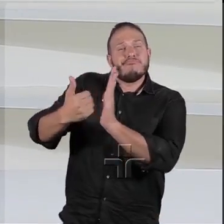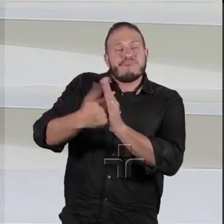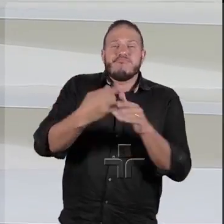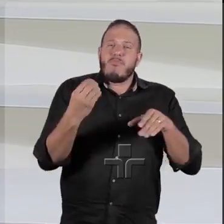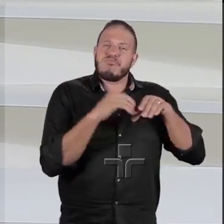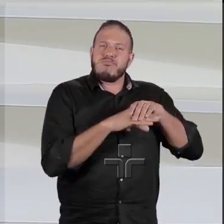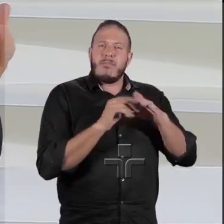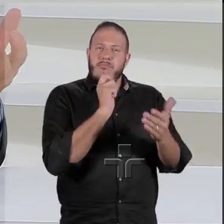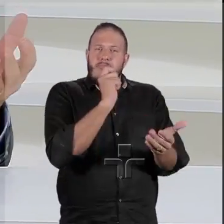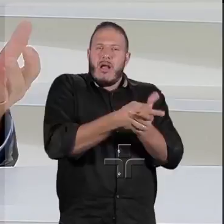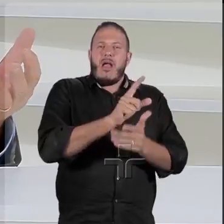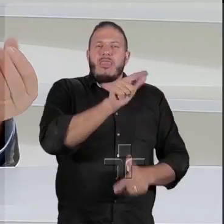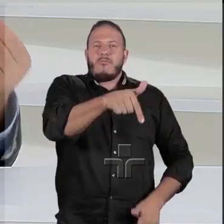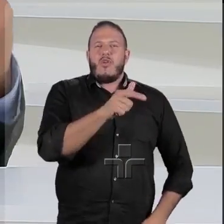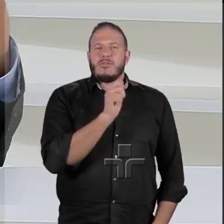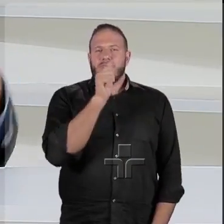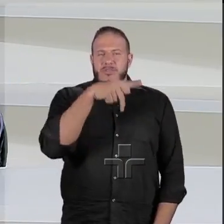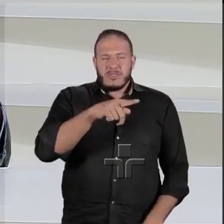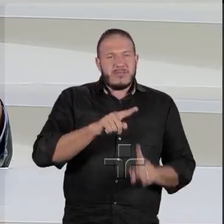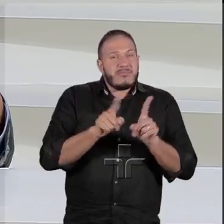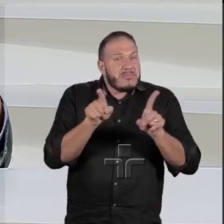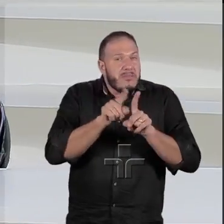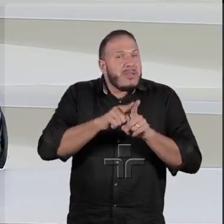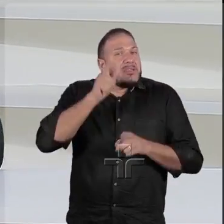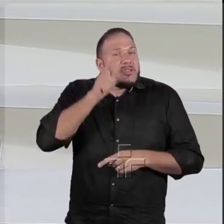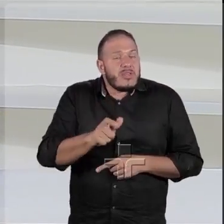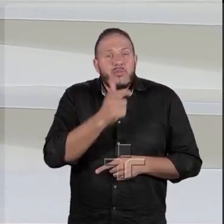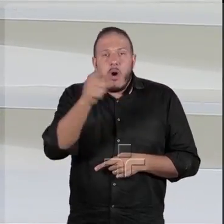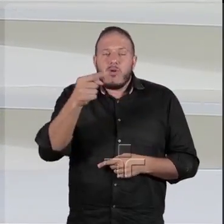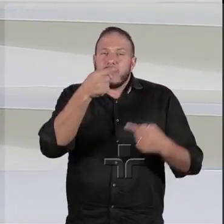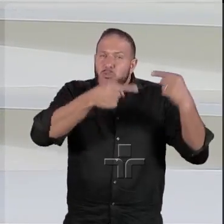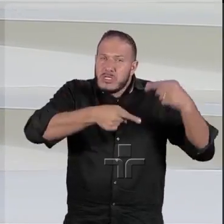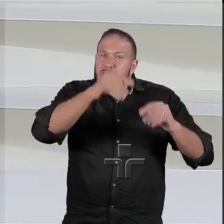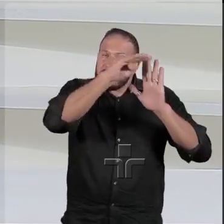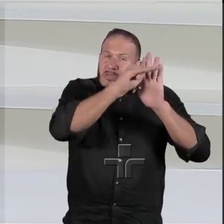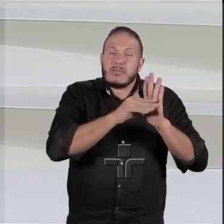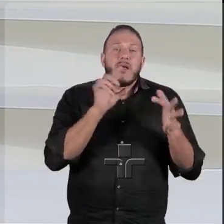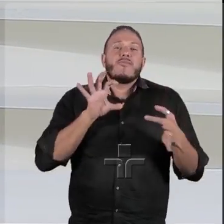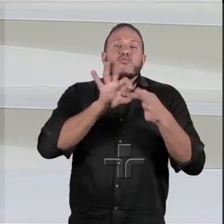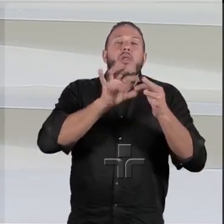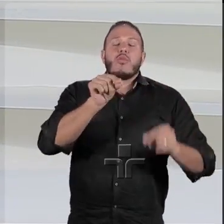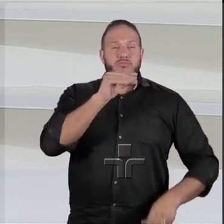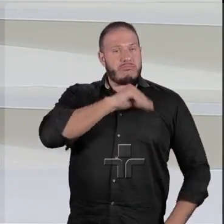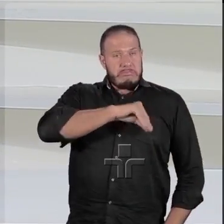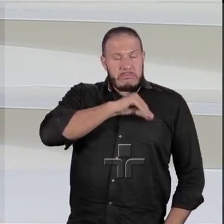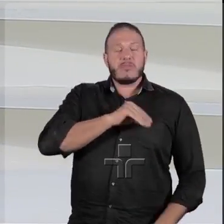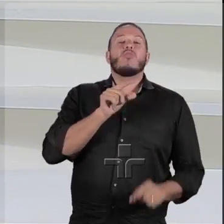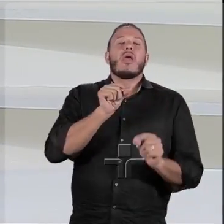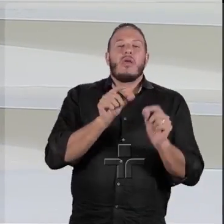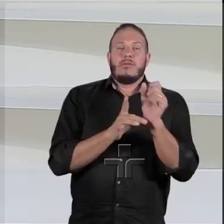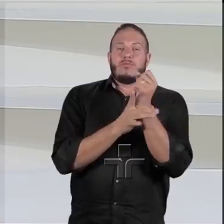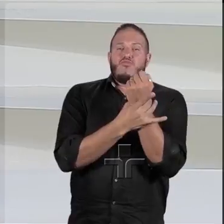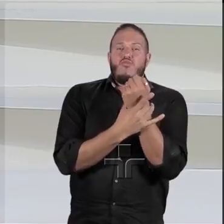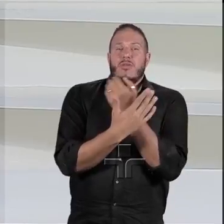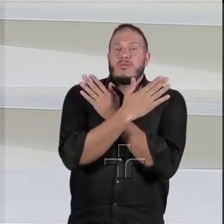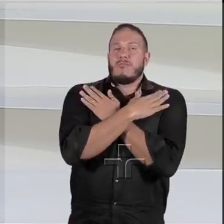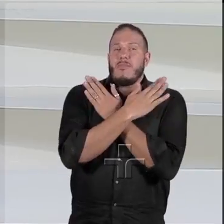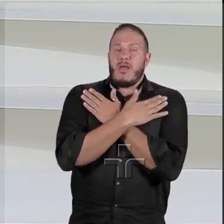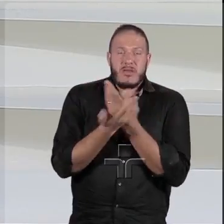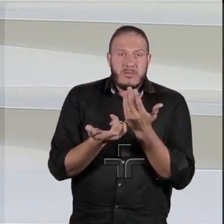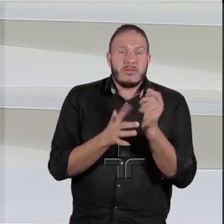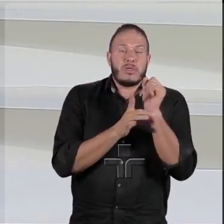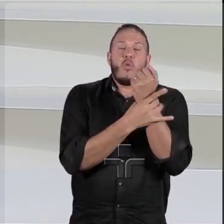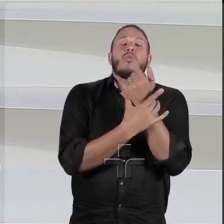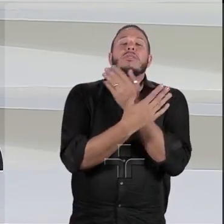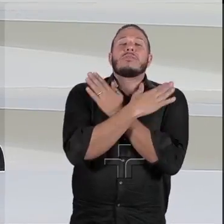Curiosamente, uma outra política que deveria estar vinculada aos salários não está, que é o seguro-desemprego. O seguro-desemprego é